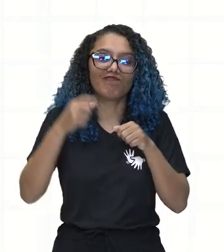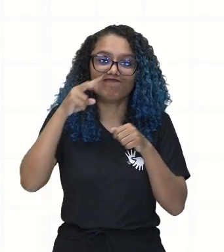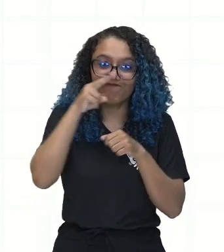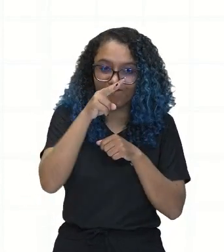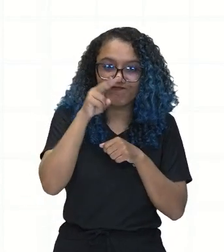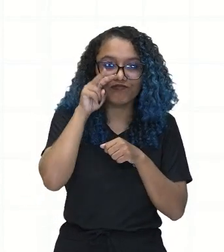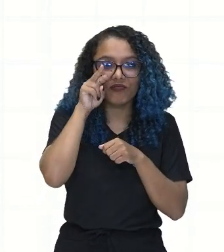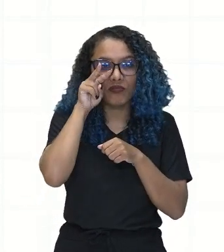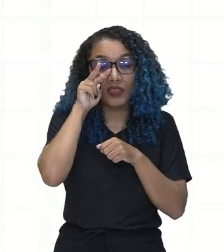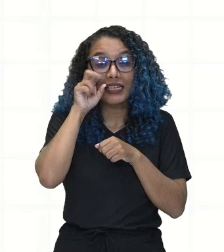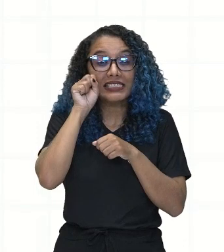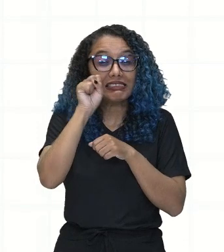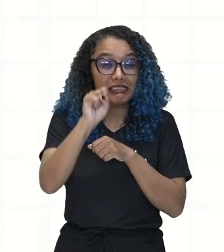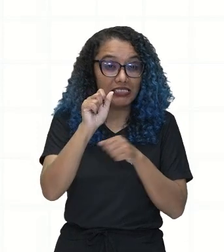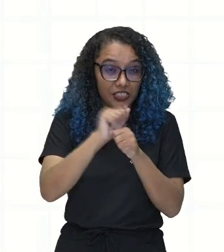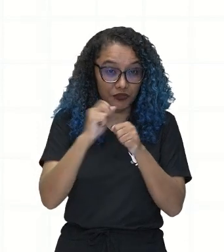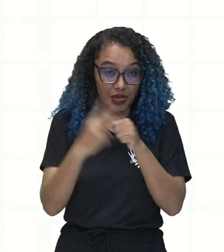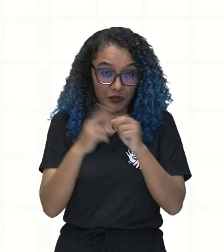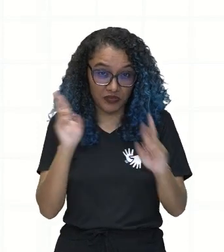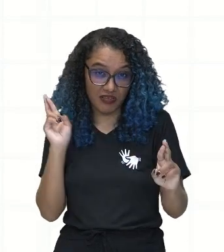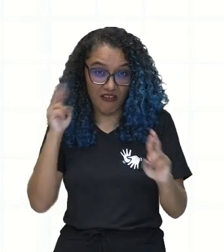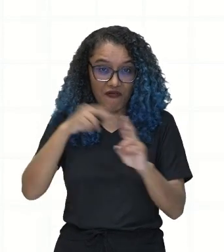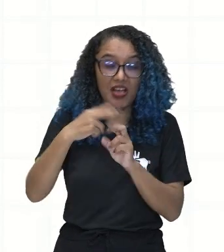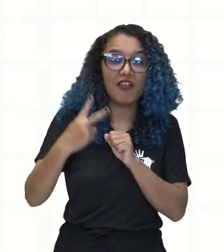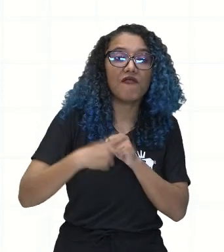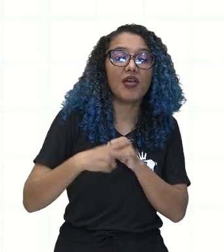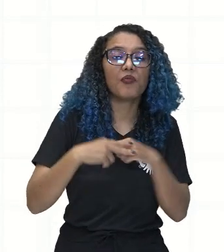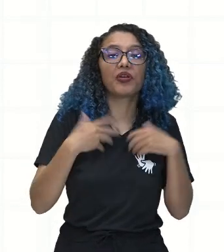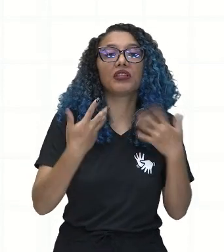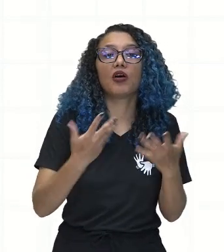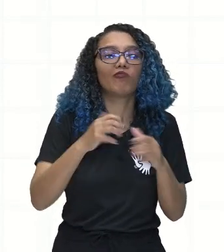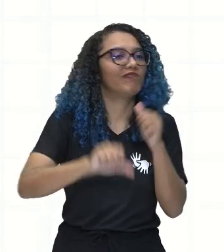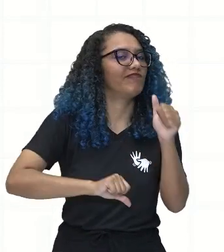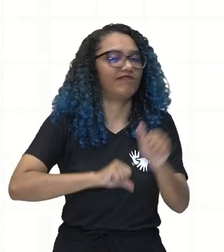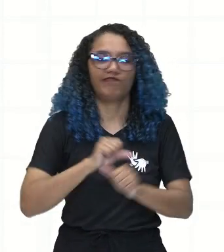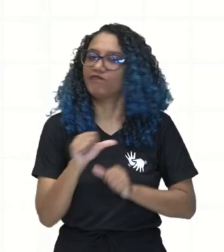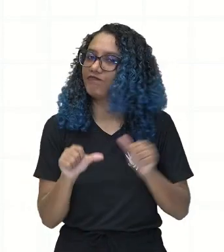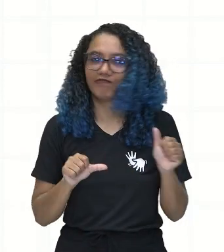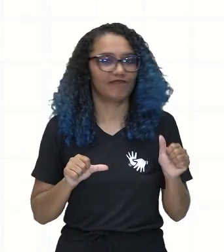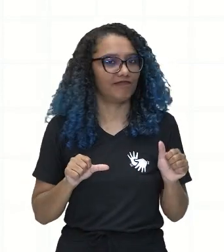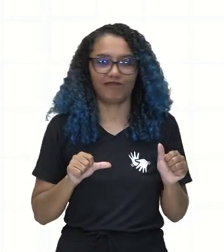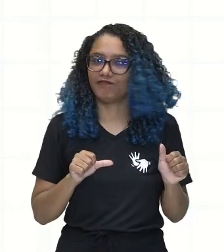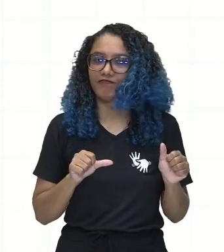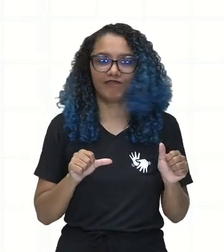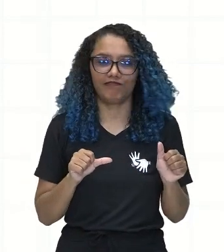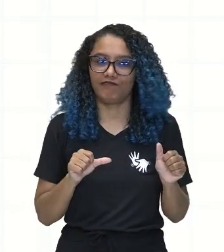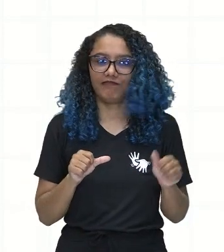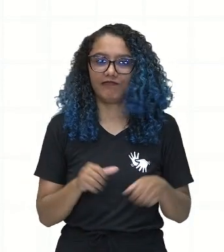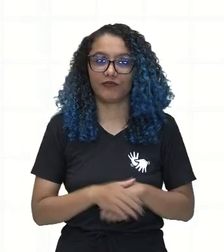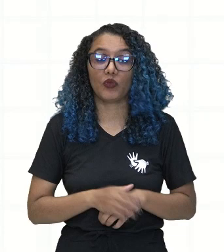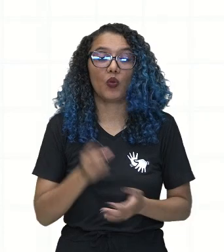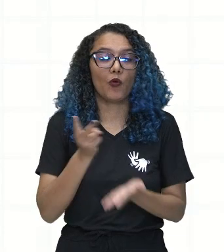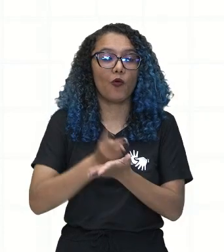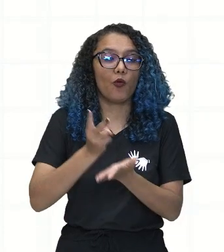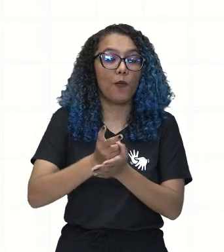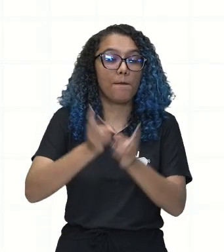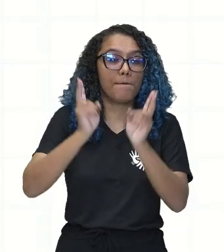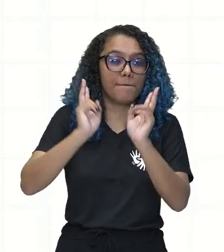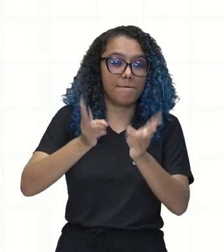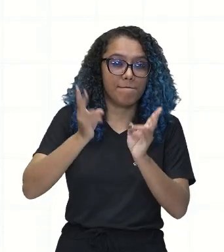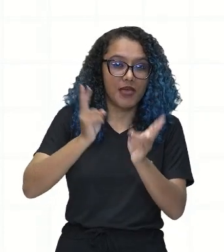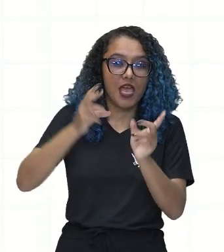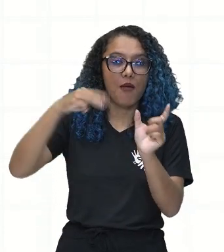ou seja, está relacionado ao verbo, ele não vai mudar, ele vai continuar sendo